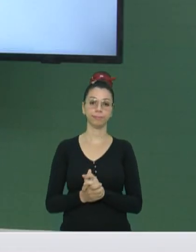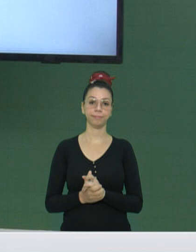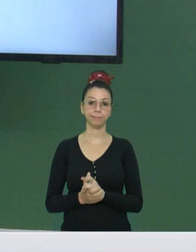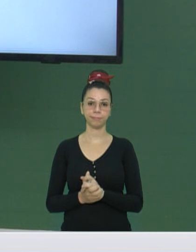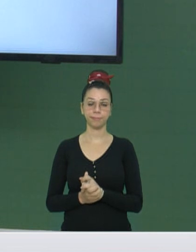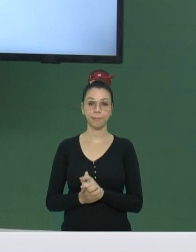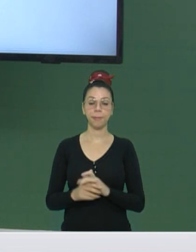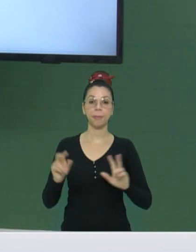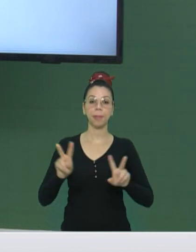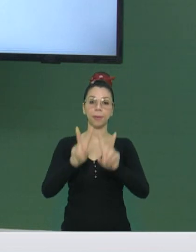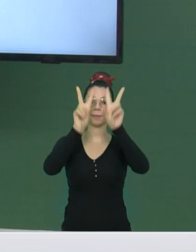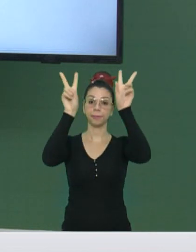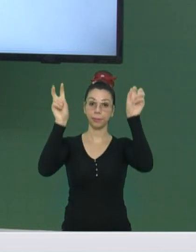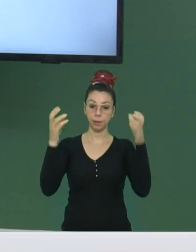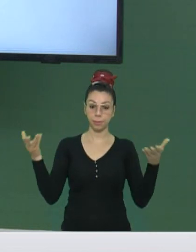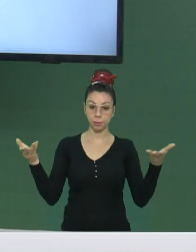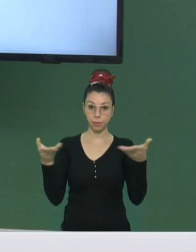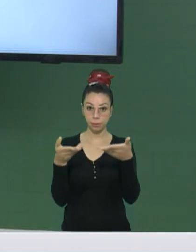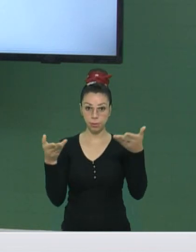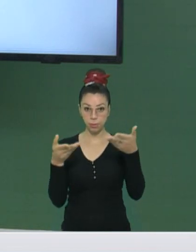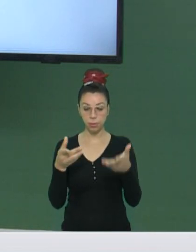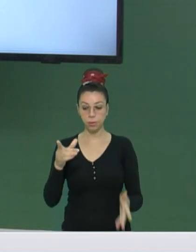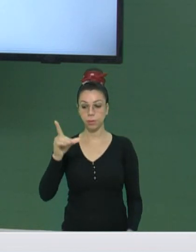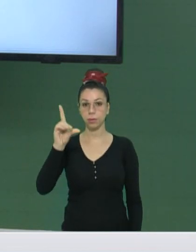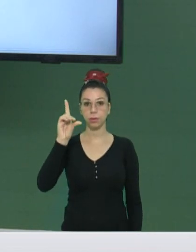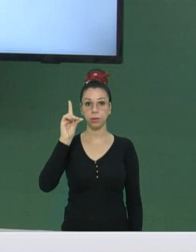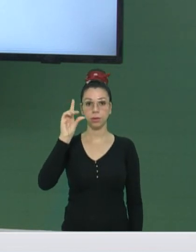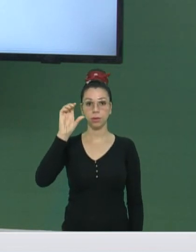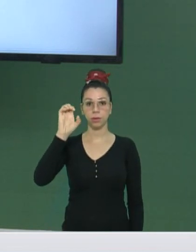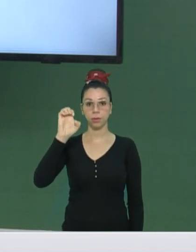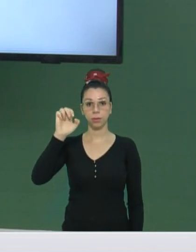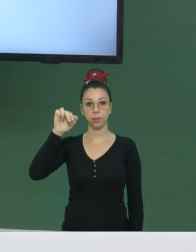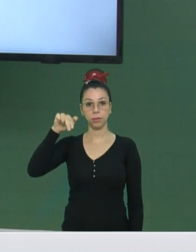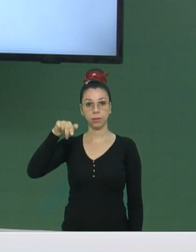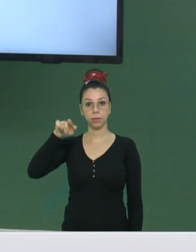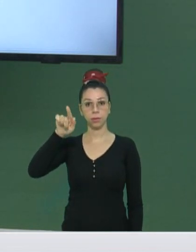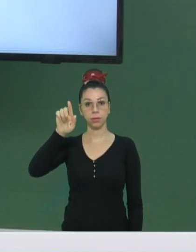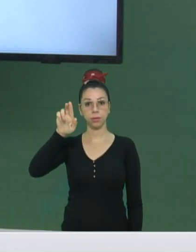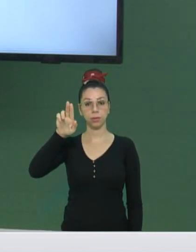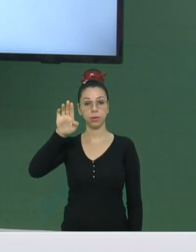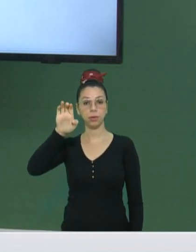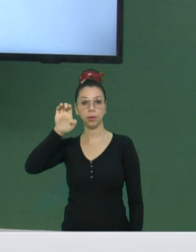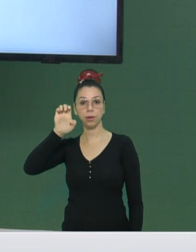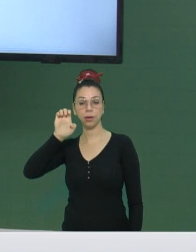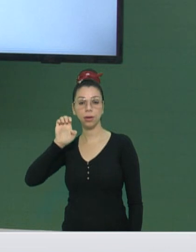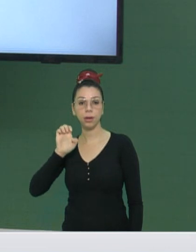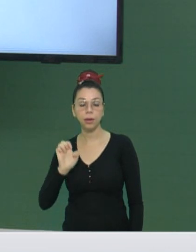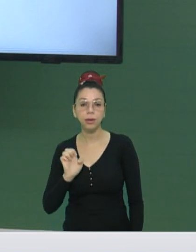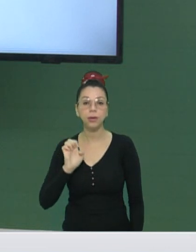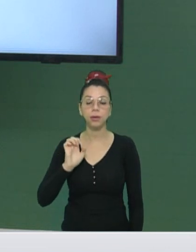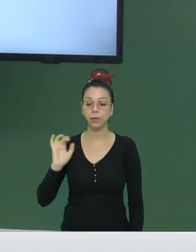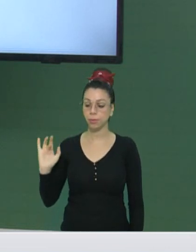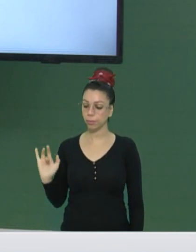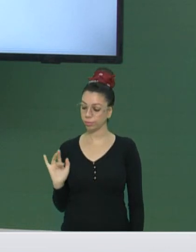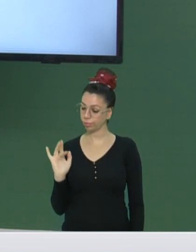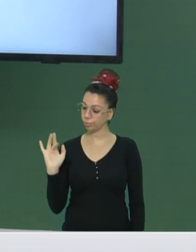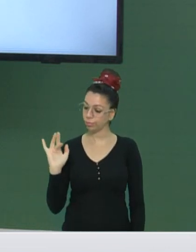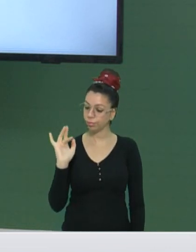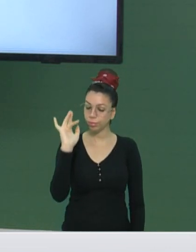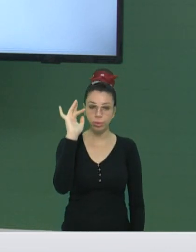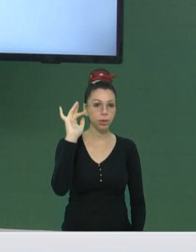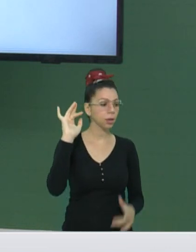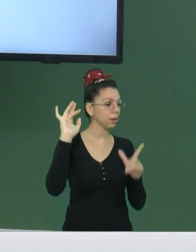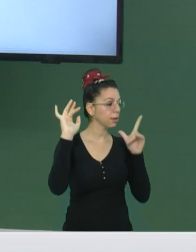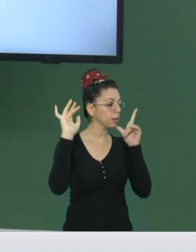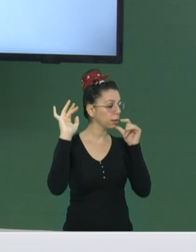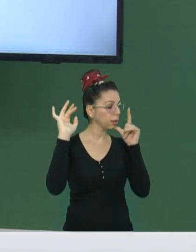dengue. Água e dengue. Tem alguma coisa a ver? Tudo a ver, professora. Nós precisamos